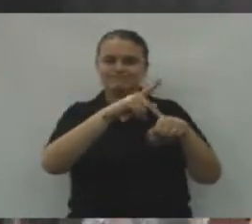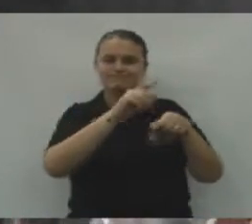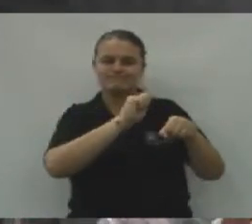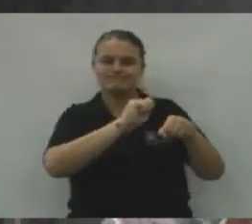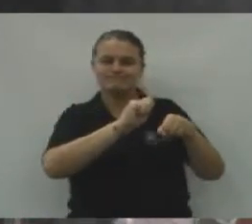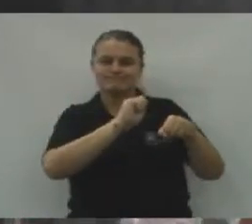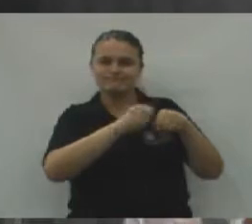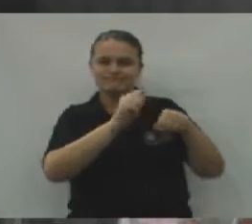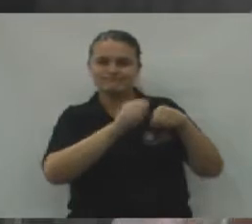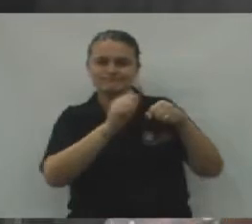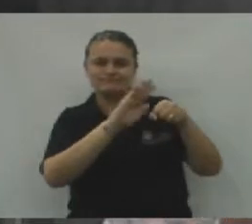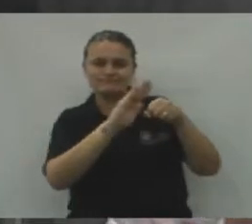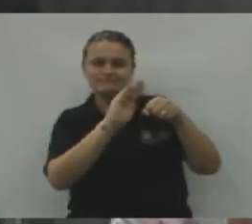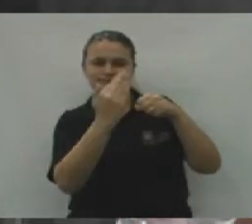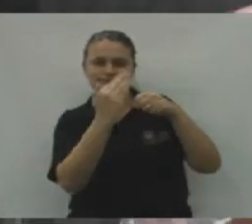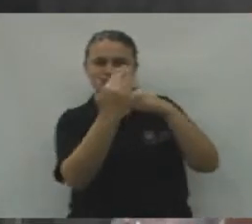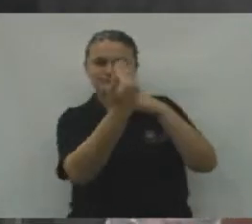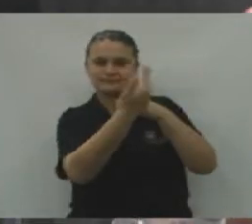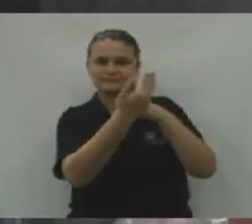com muitos prismas.